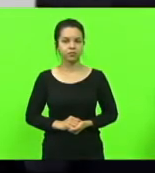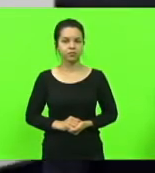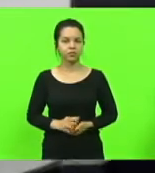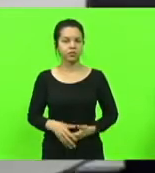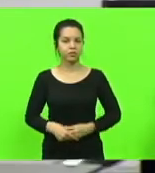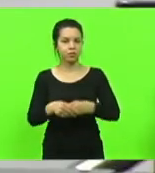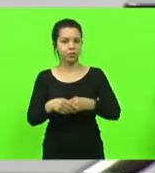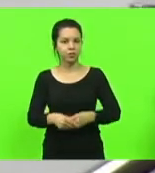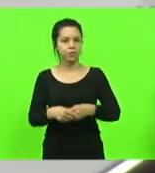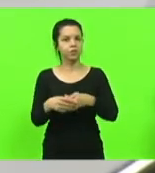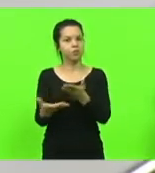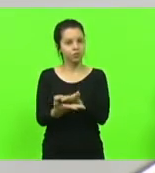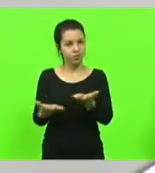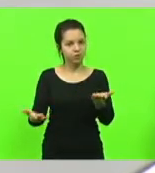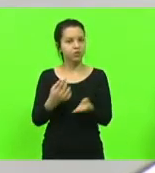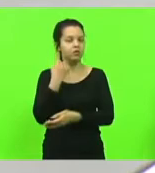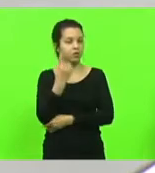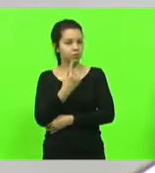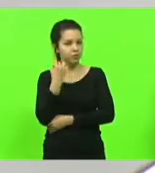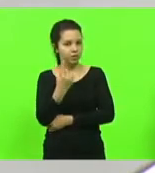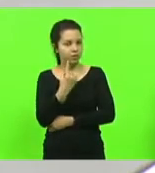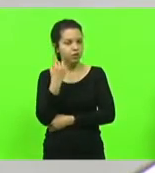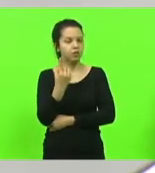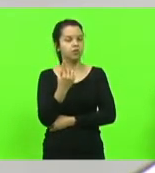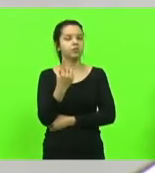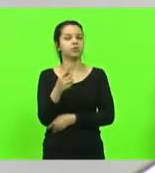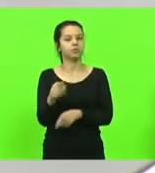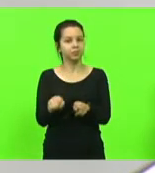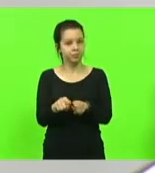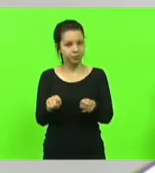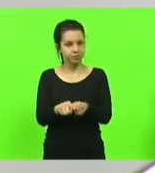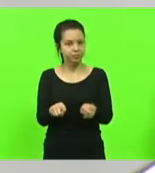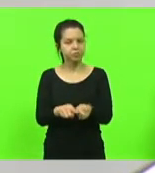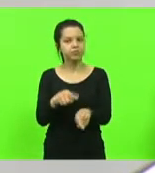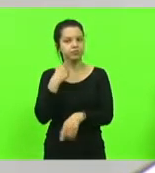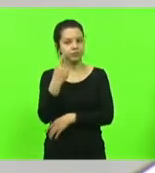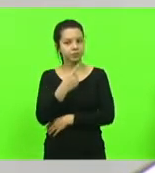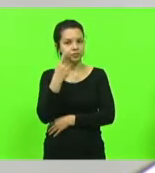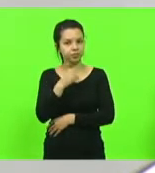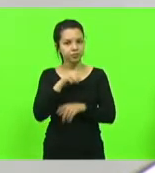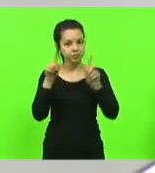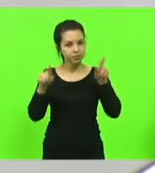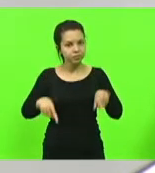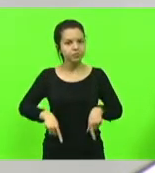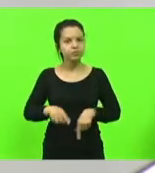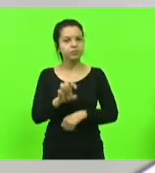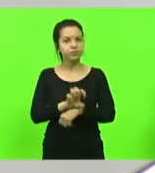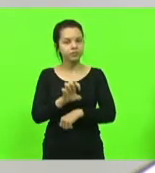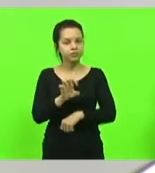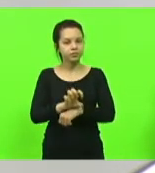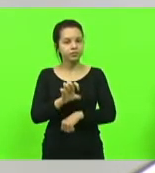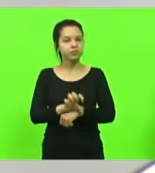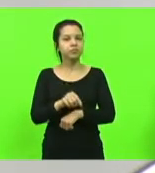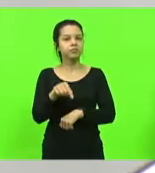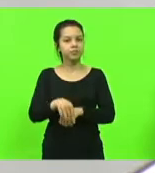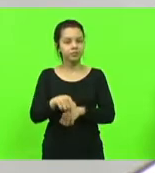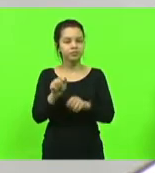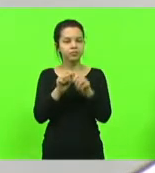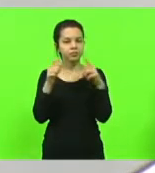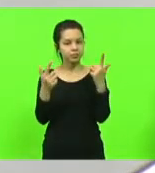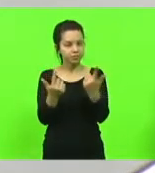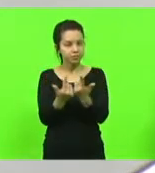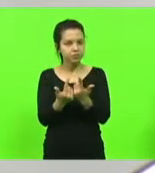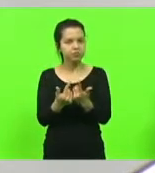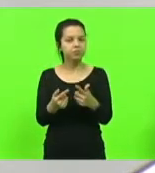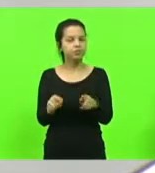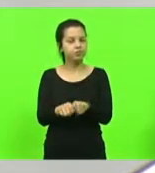Cumprimento as colegas deputadas, os colegas deputados, servidores e servidoras da LESC e, de modo muito especial,